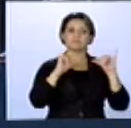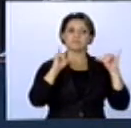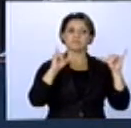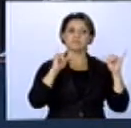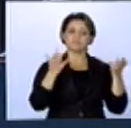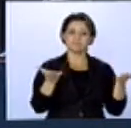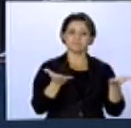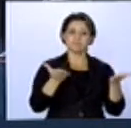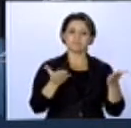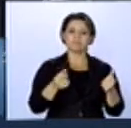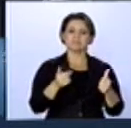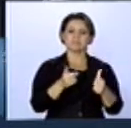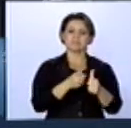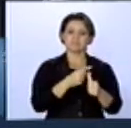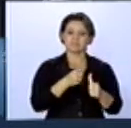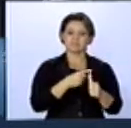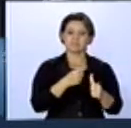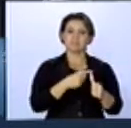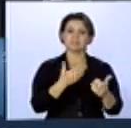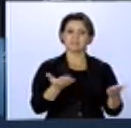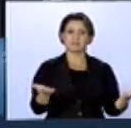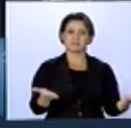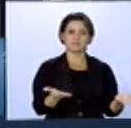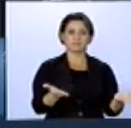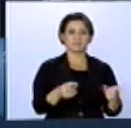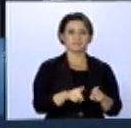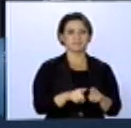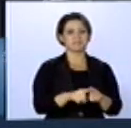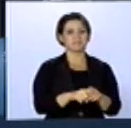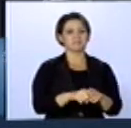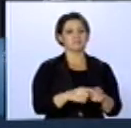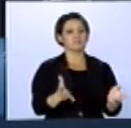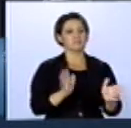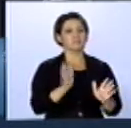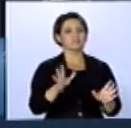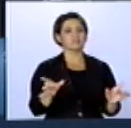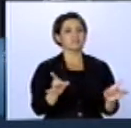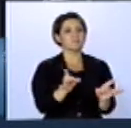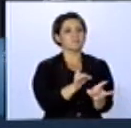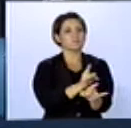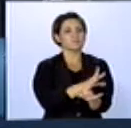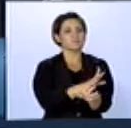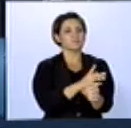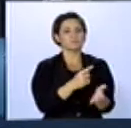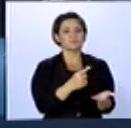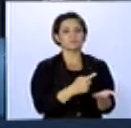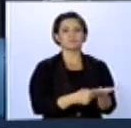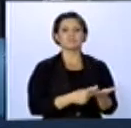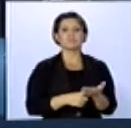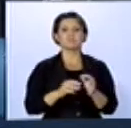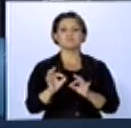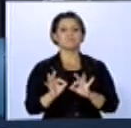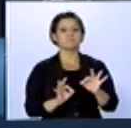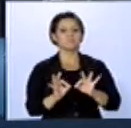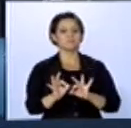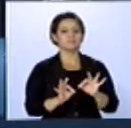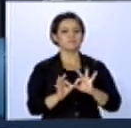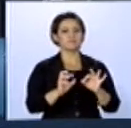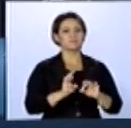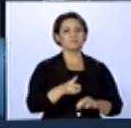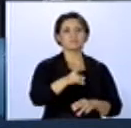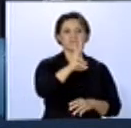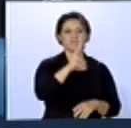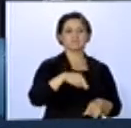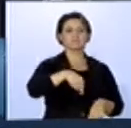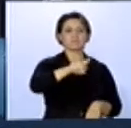essa primeira etapa dos trabalhos restam encerrada nesse primeiro dia de audiência nós prosseguiremos no